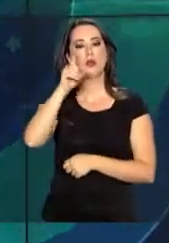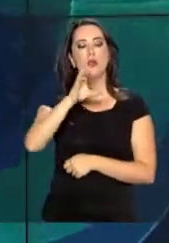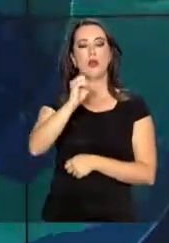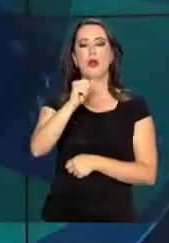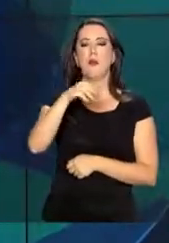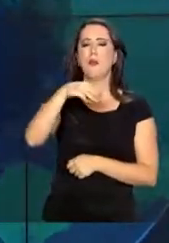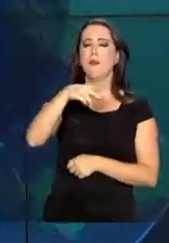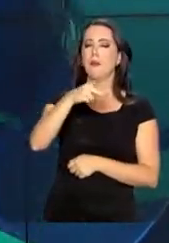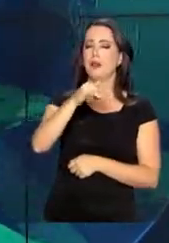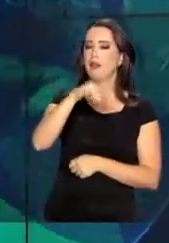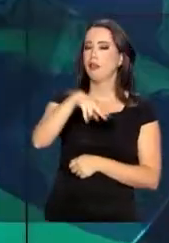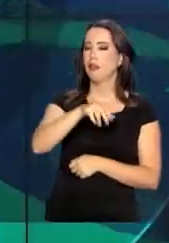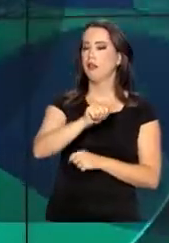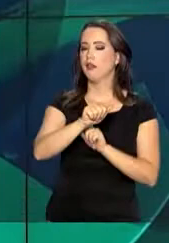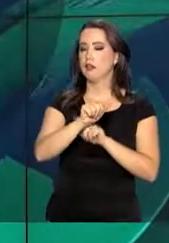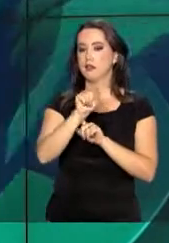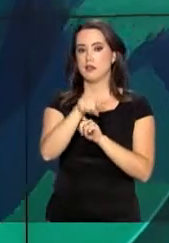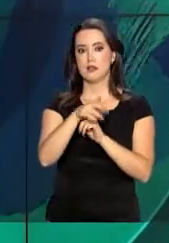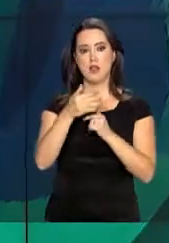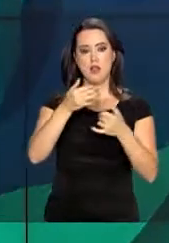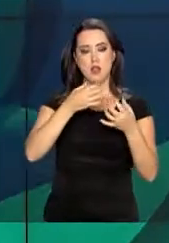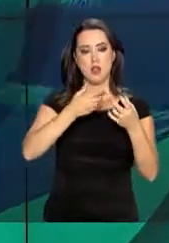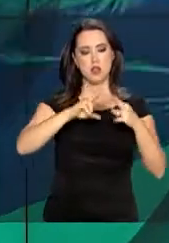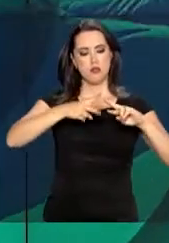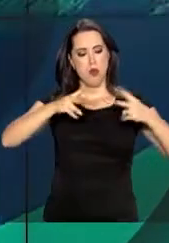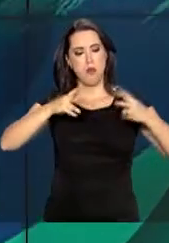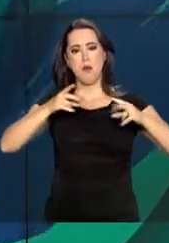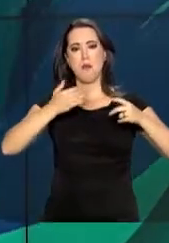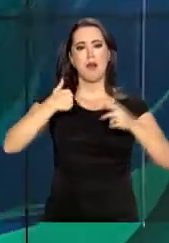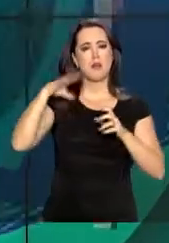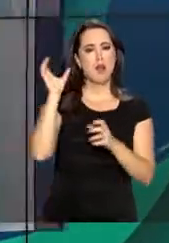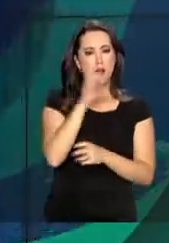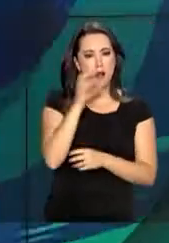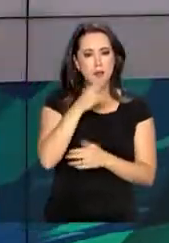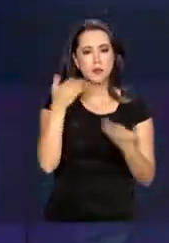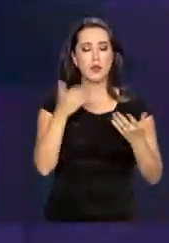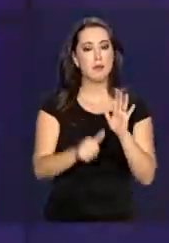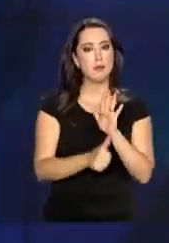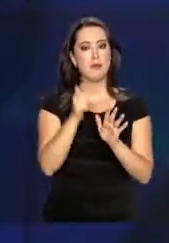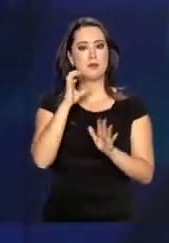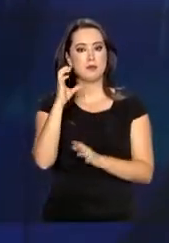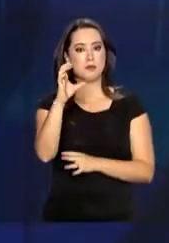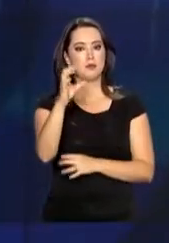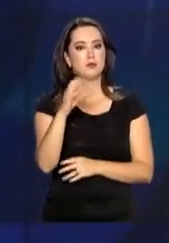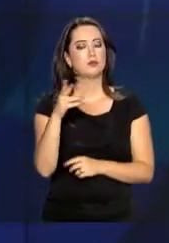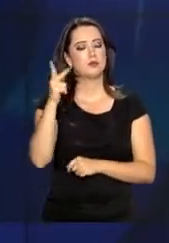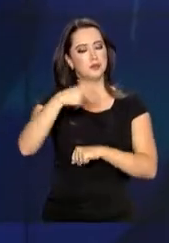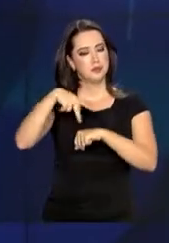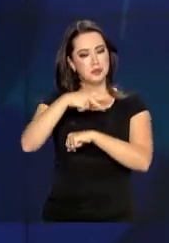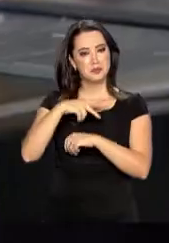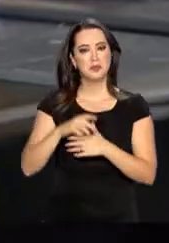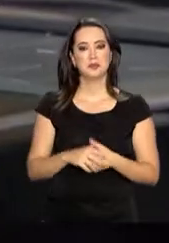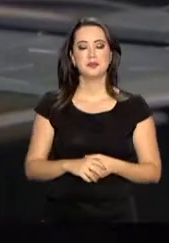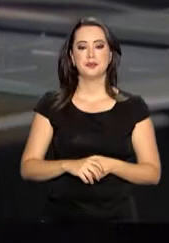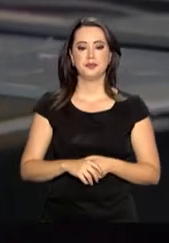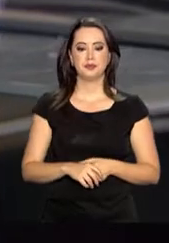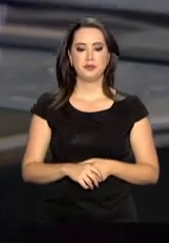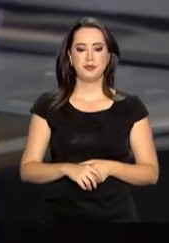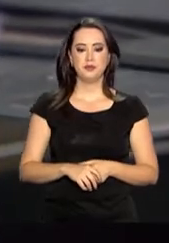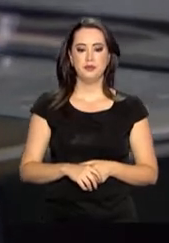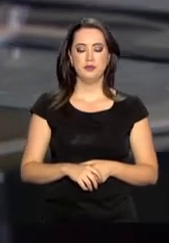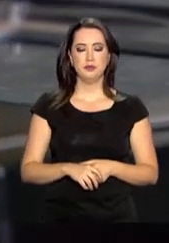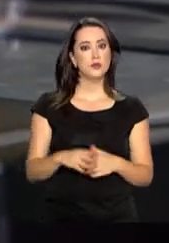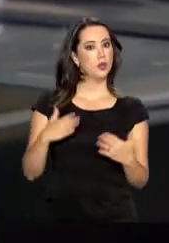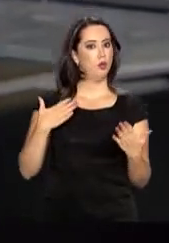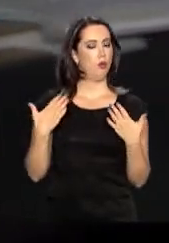primeira vez na maior e mais complexa instalação científica já construída no país. É